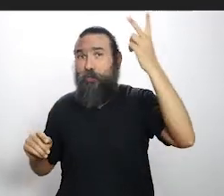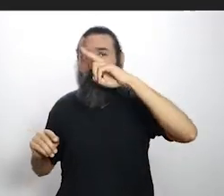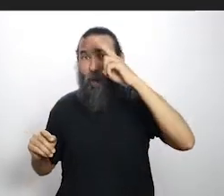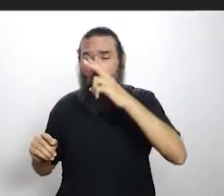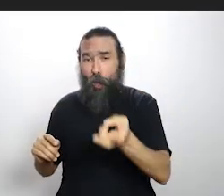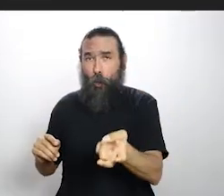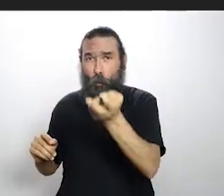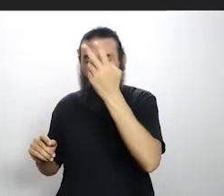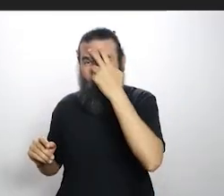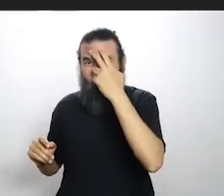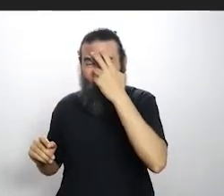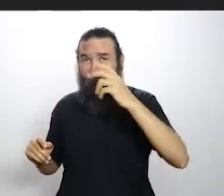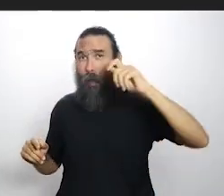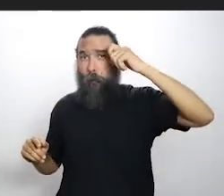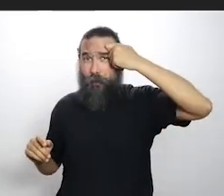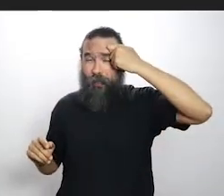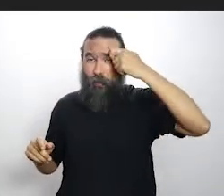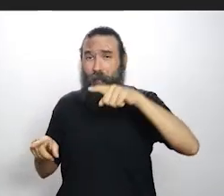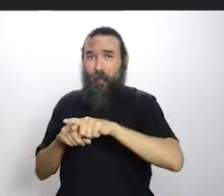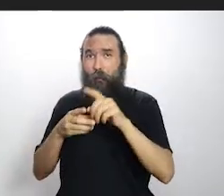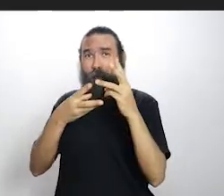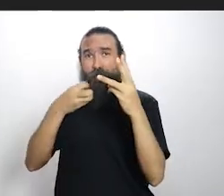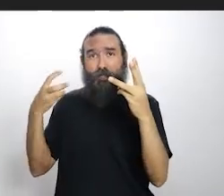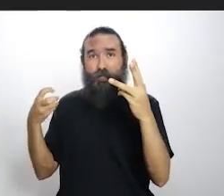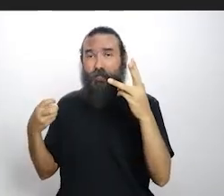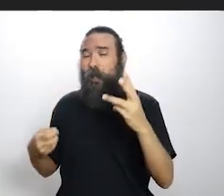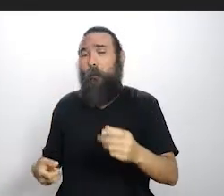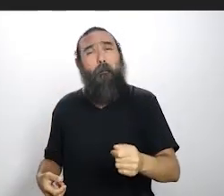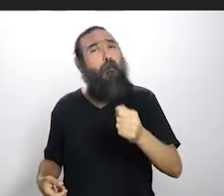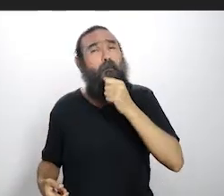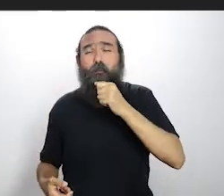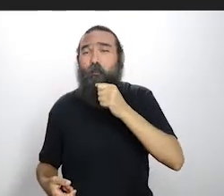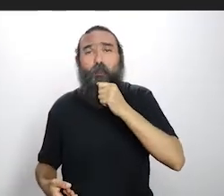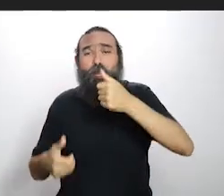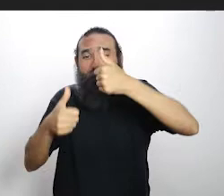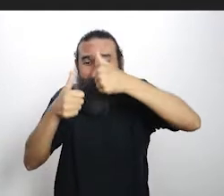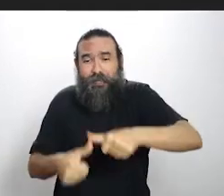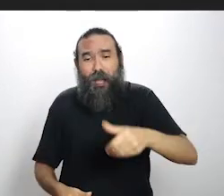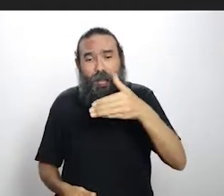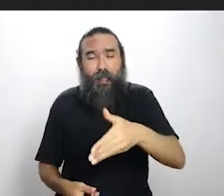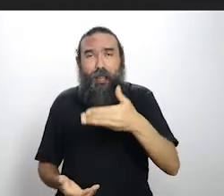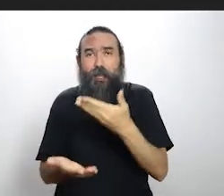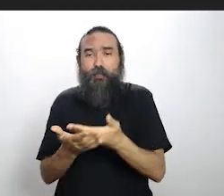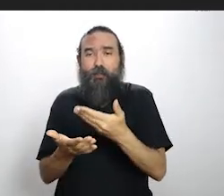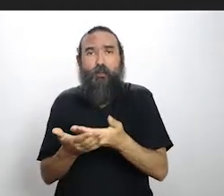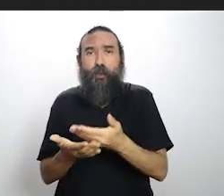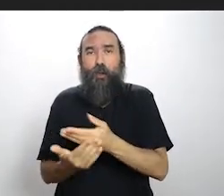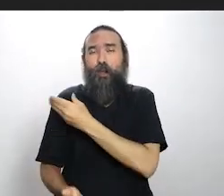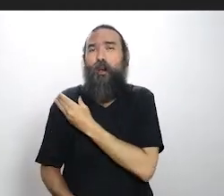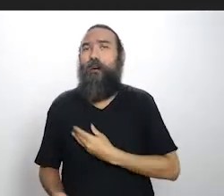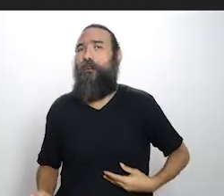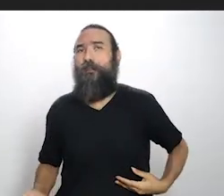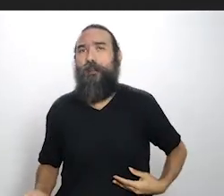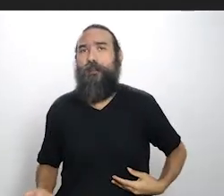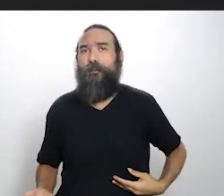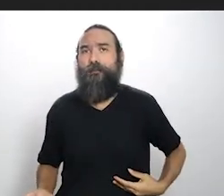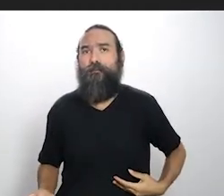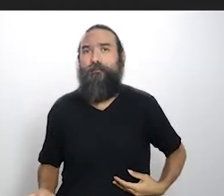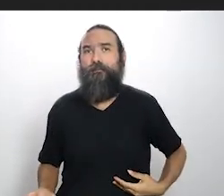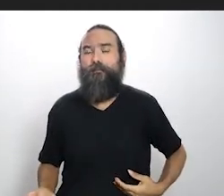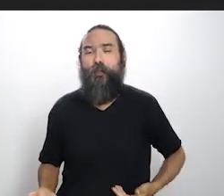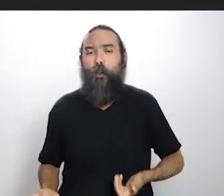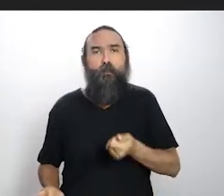Estado brasileiro. Você não pode considerar isso. Infelizmente, ela fica, acho até, como bem